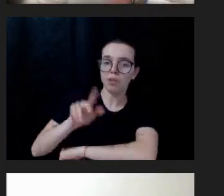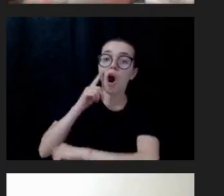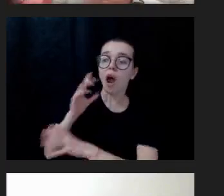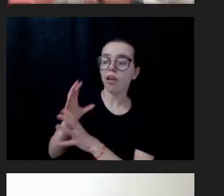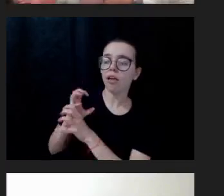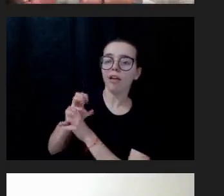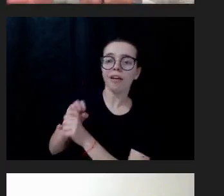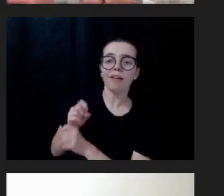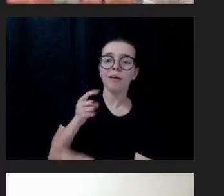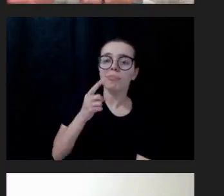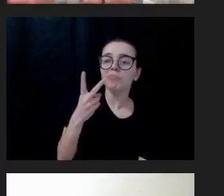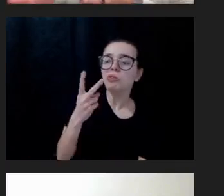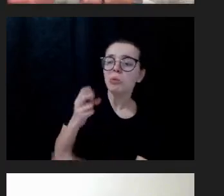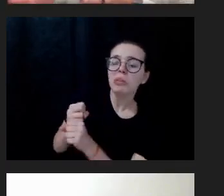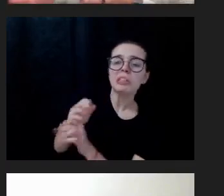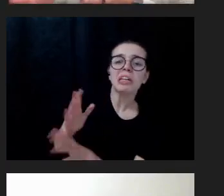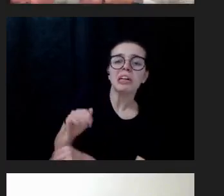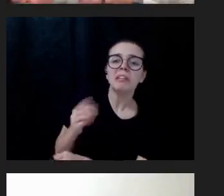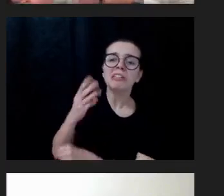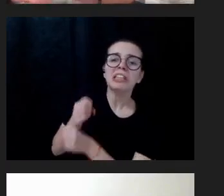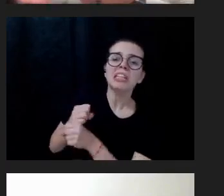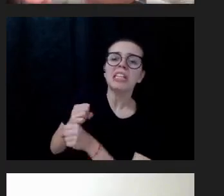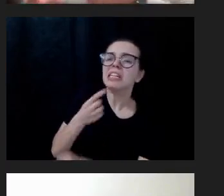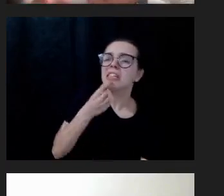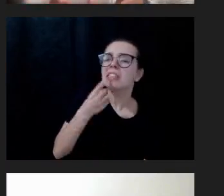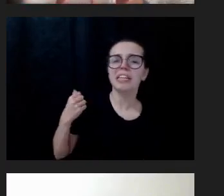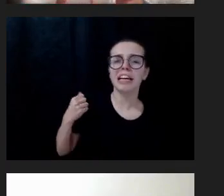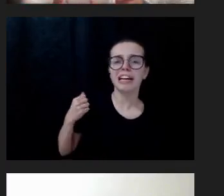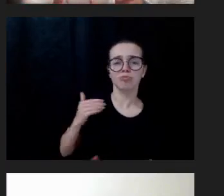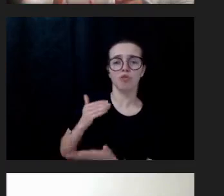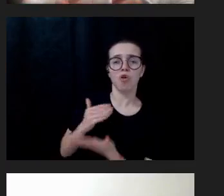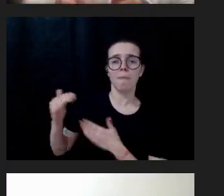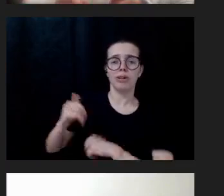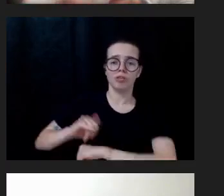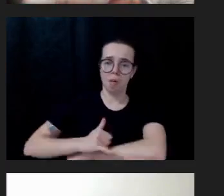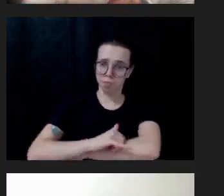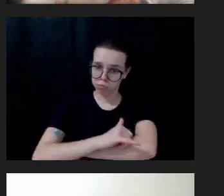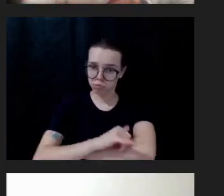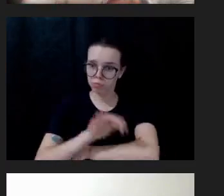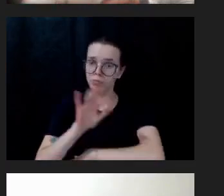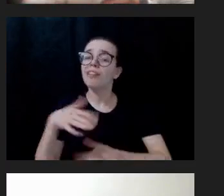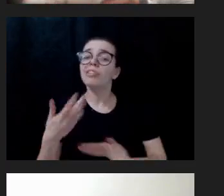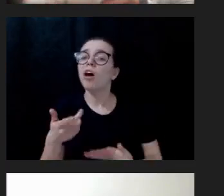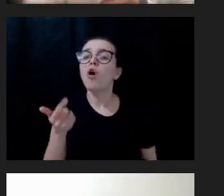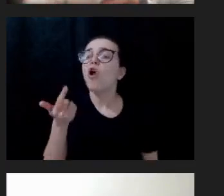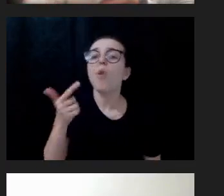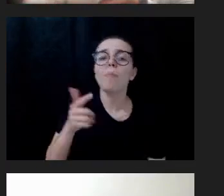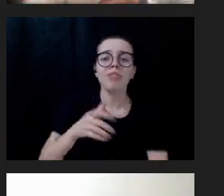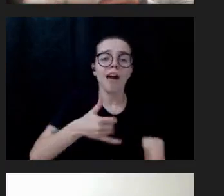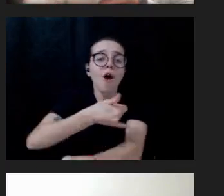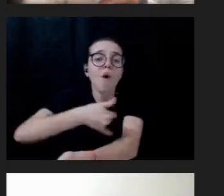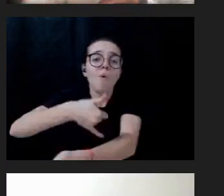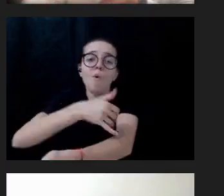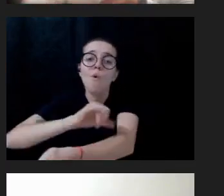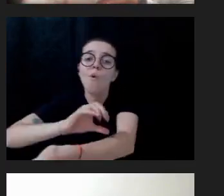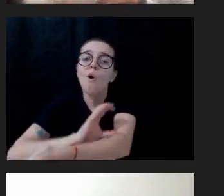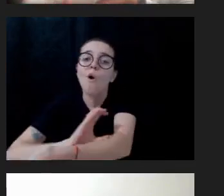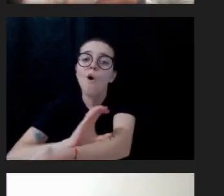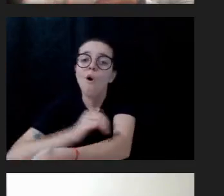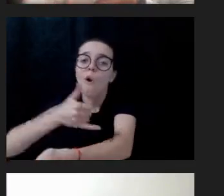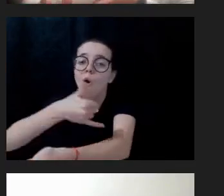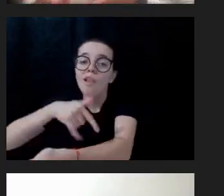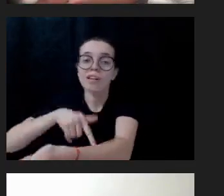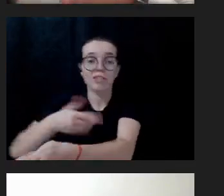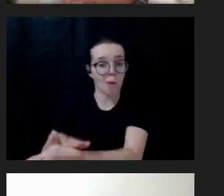Ele é obeso há pouco tempo. Então, não tem colesterol alto, não tem